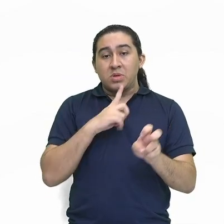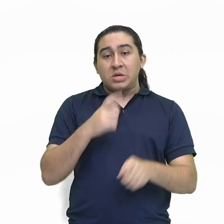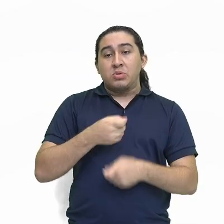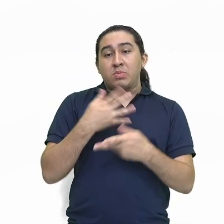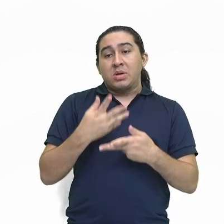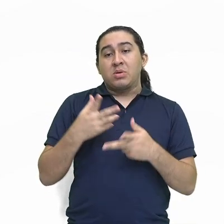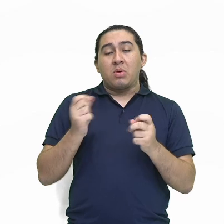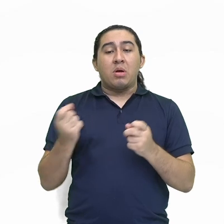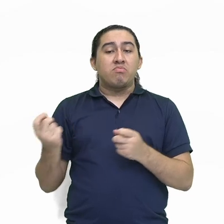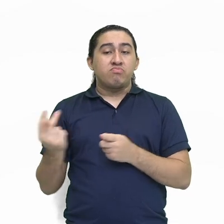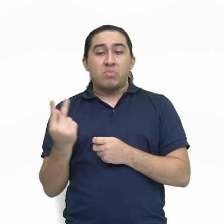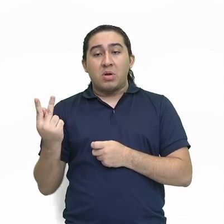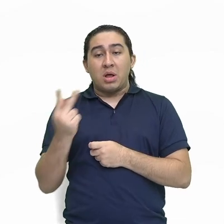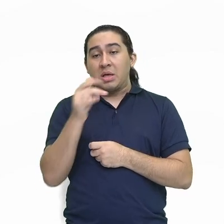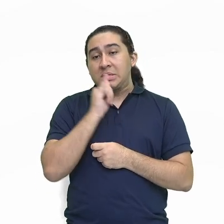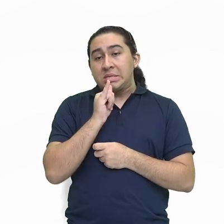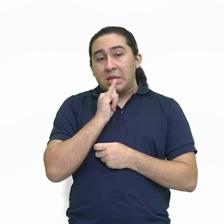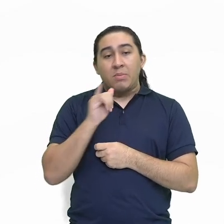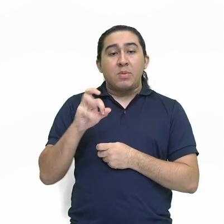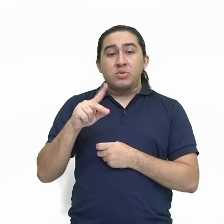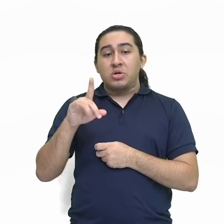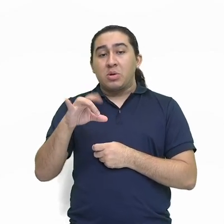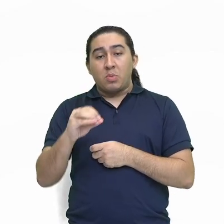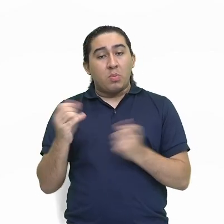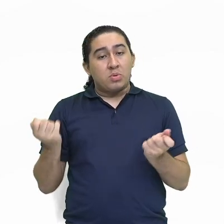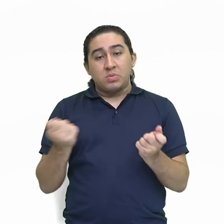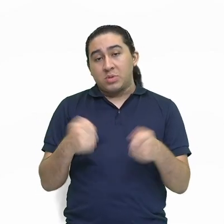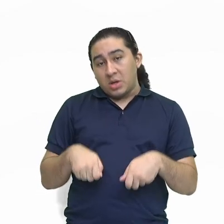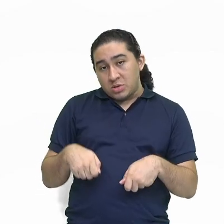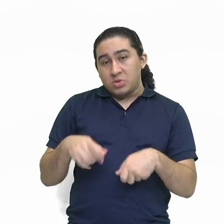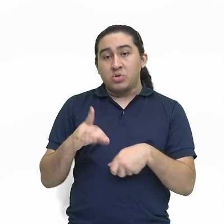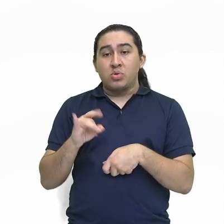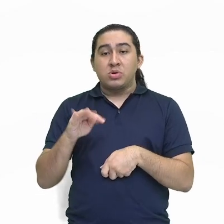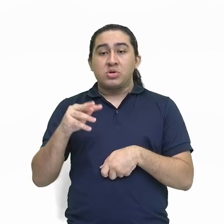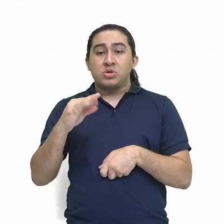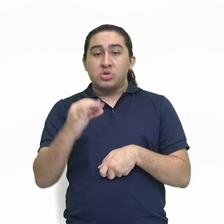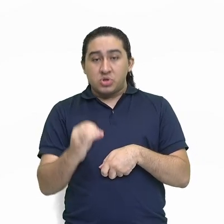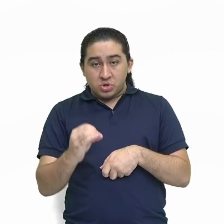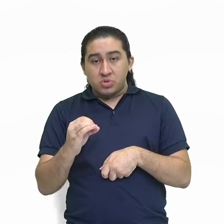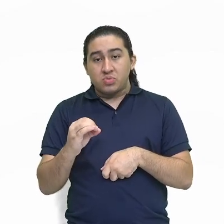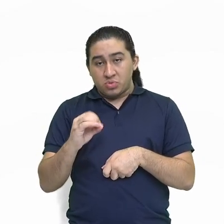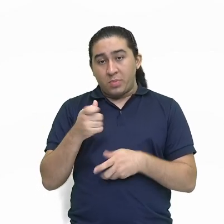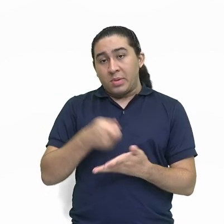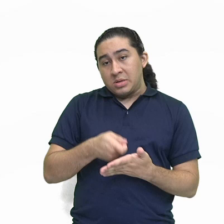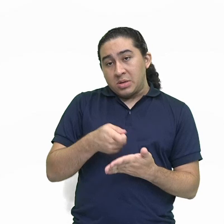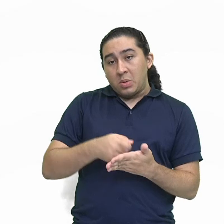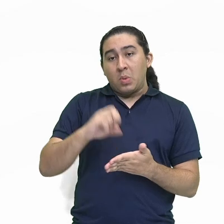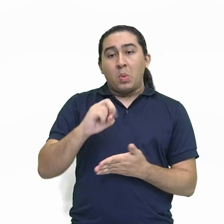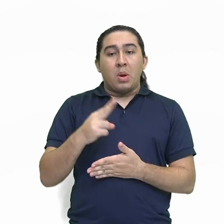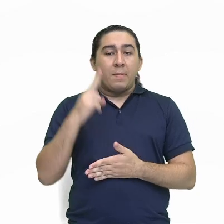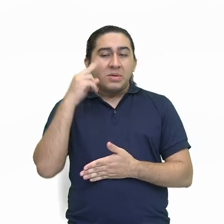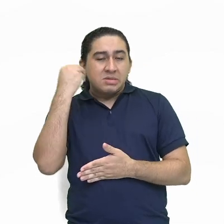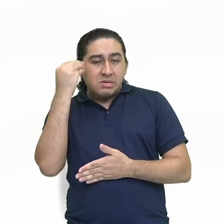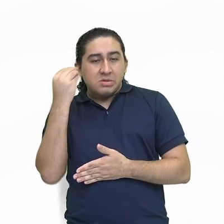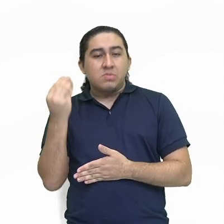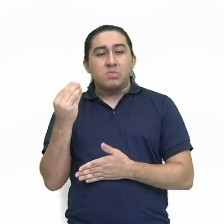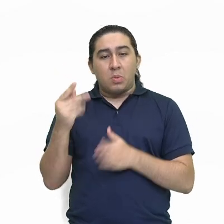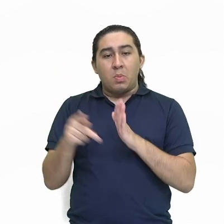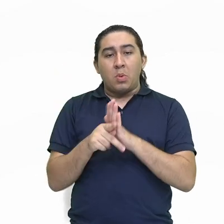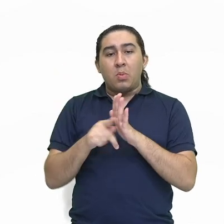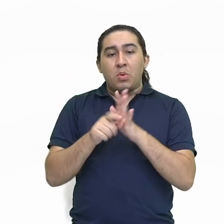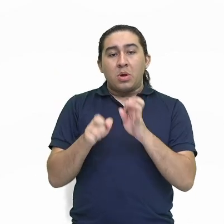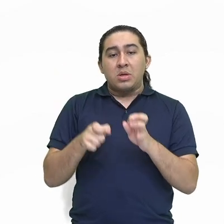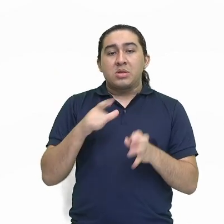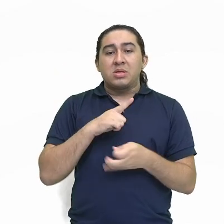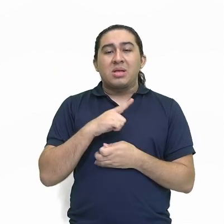expressa valores, epistêmico de probabilidade, doentio de obrigação apreciativo